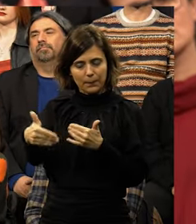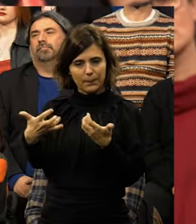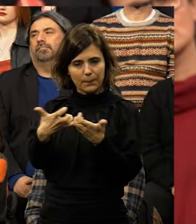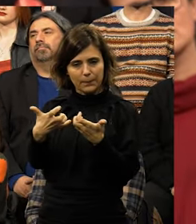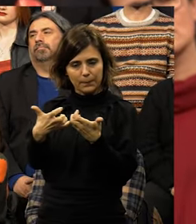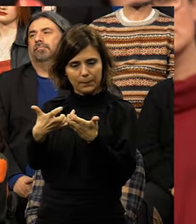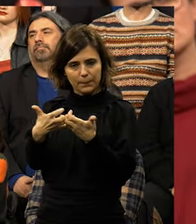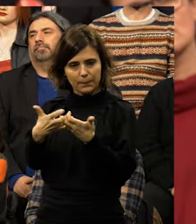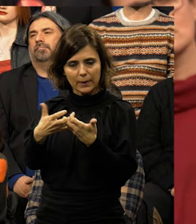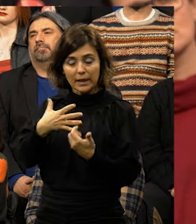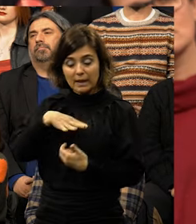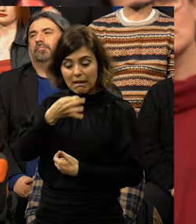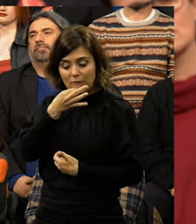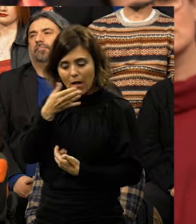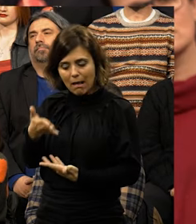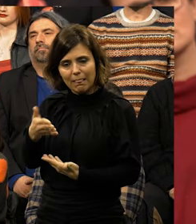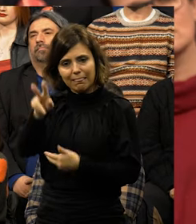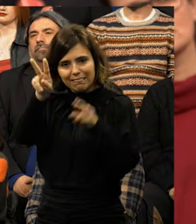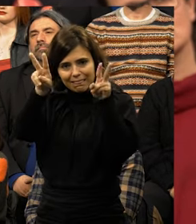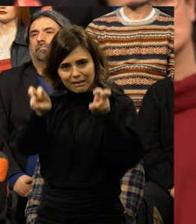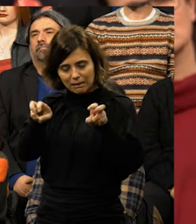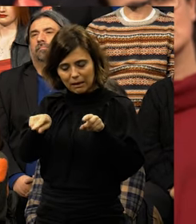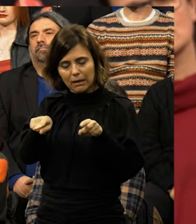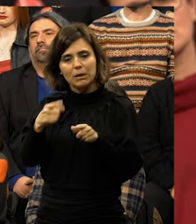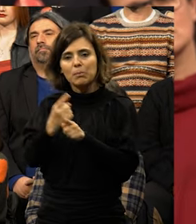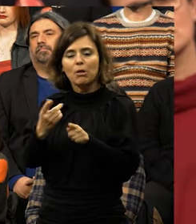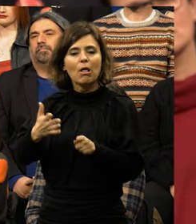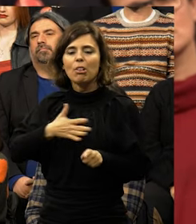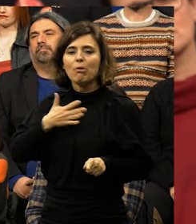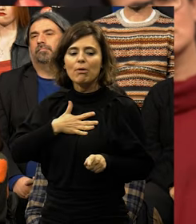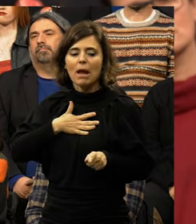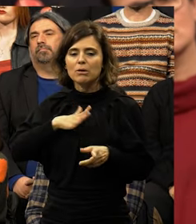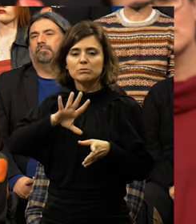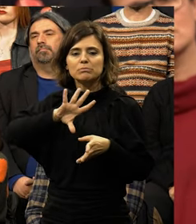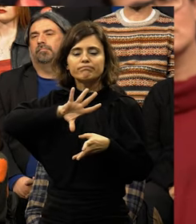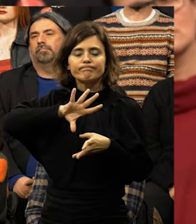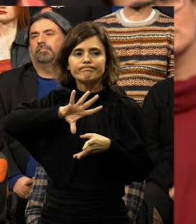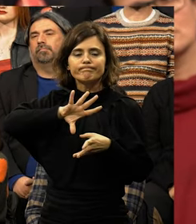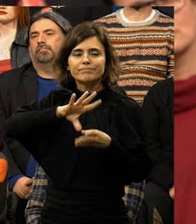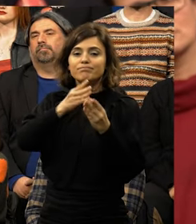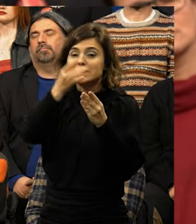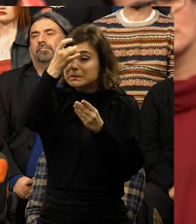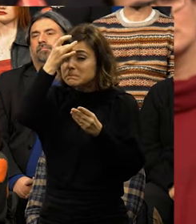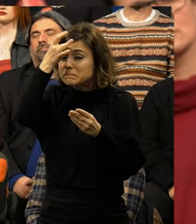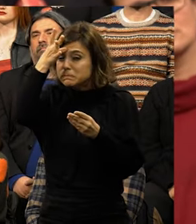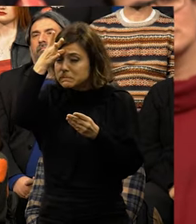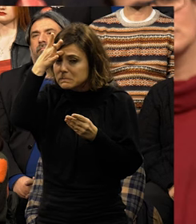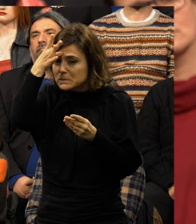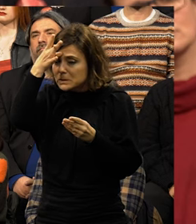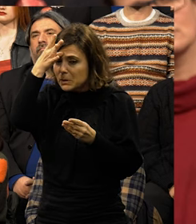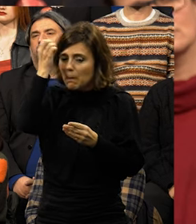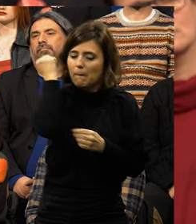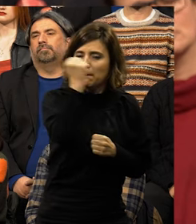povo palestiniano para que não se apague um genocídio também nas palavras há poucos dias